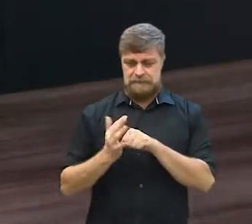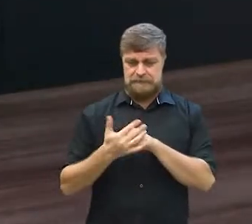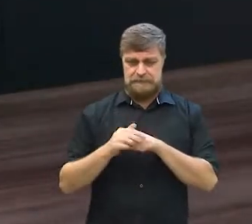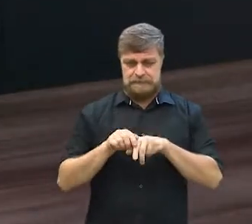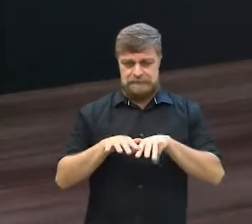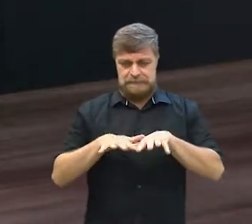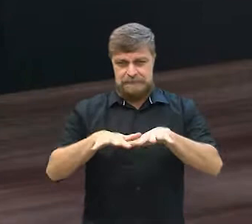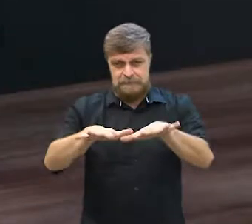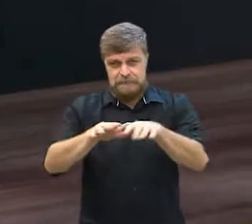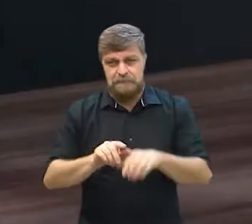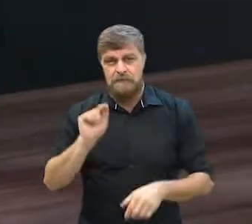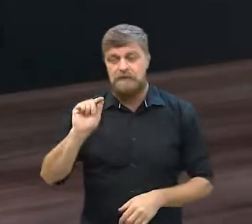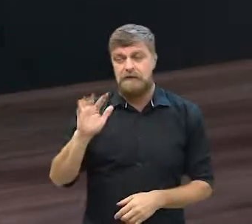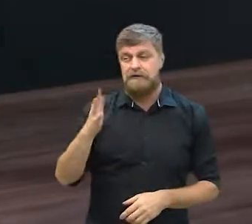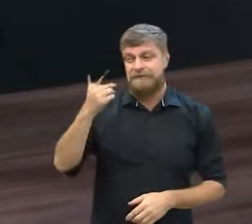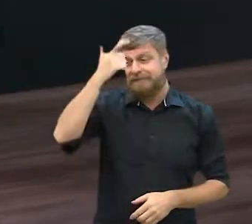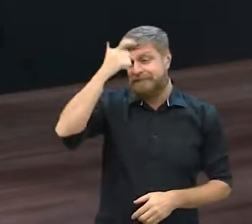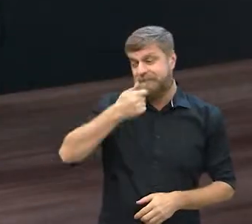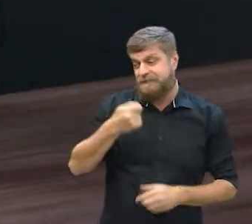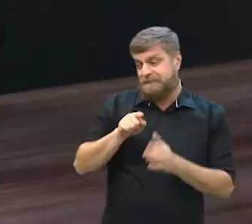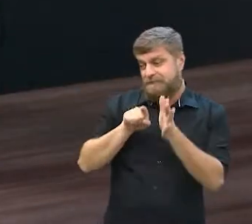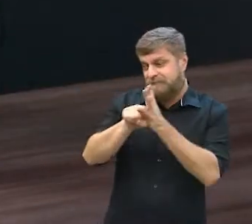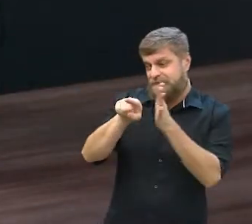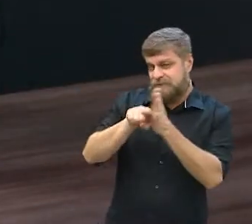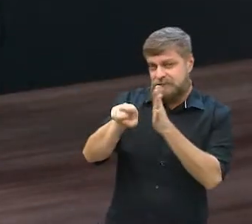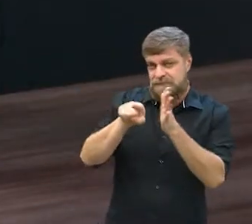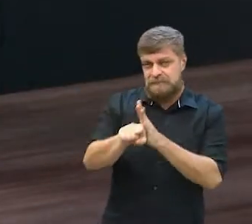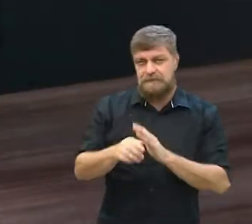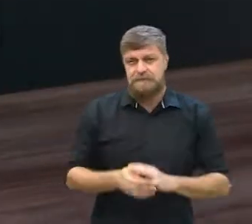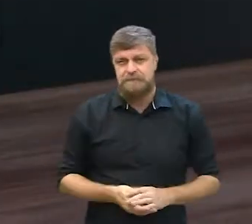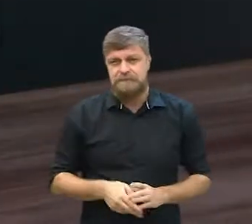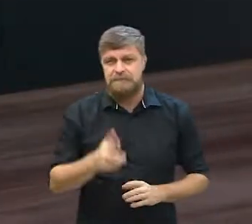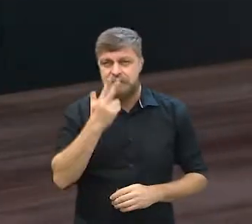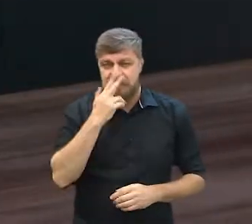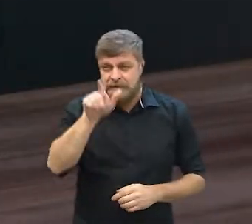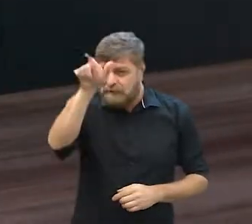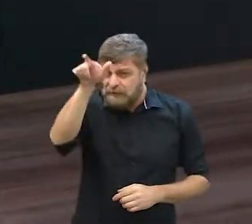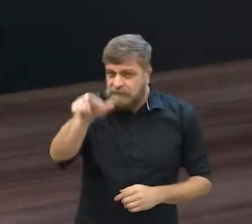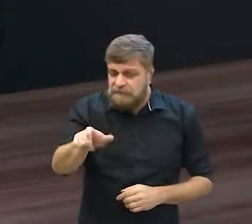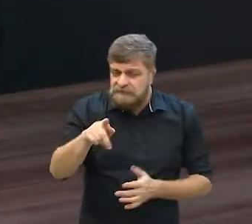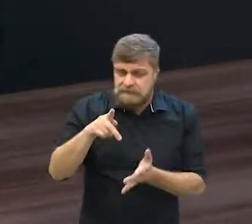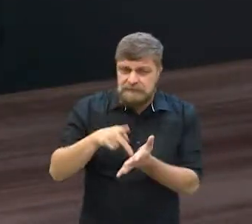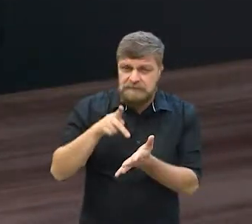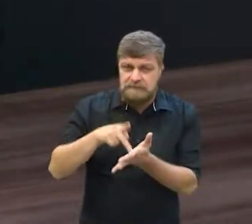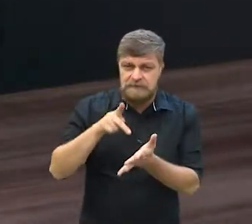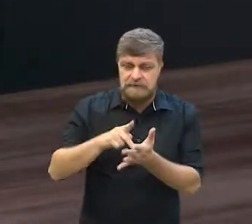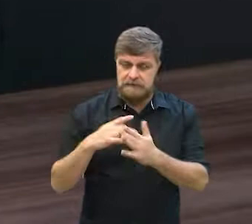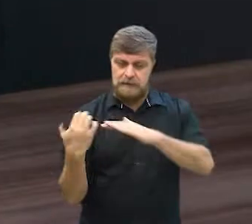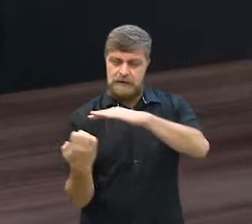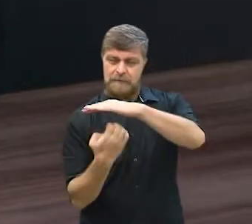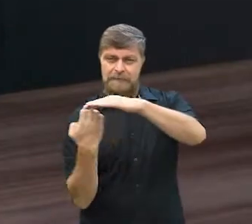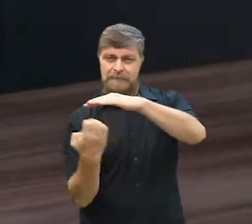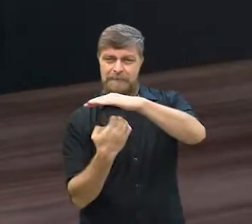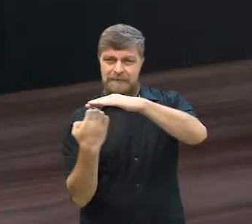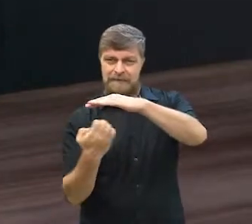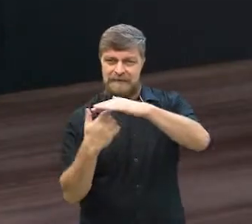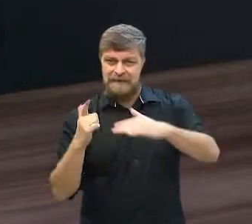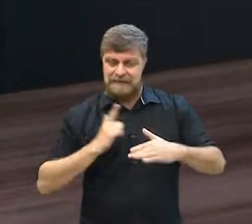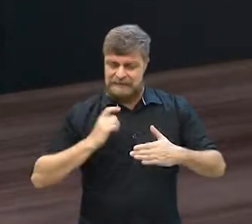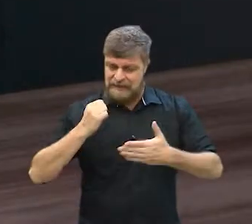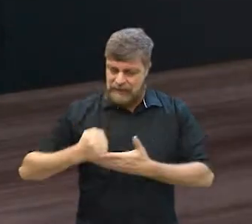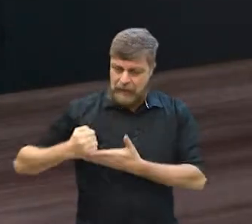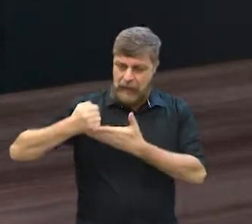de pandemia, é inevitável a pergunta, né, a respeito dela, mas parece que você, na verdade, é uma dessas empresas que